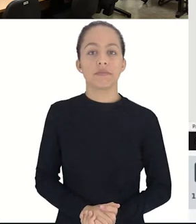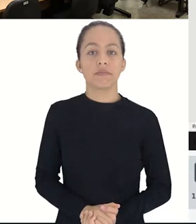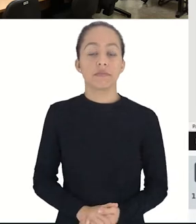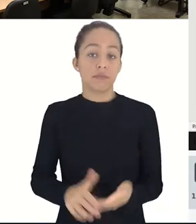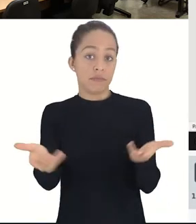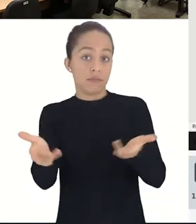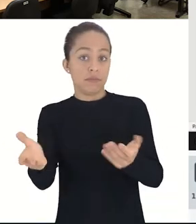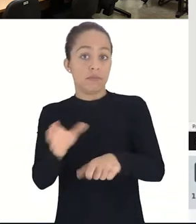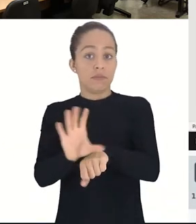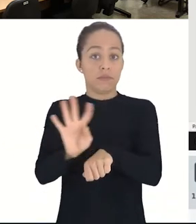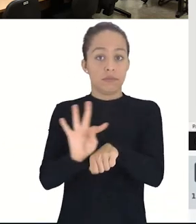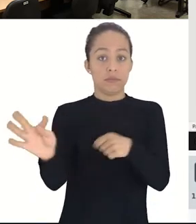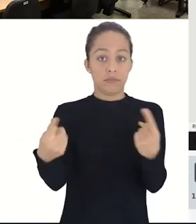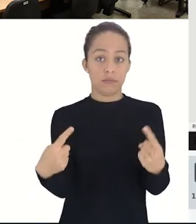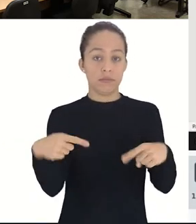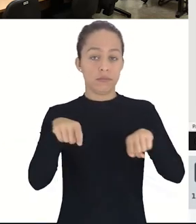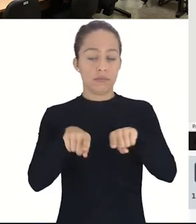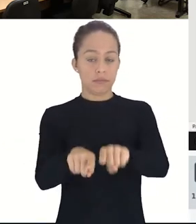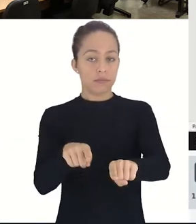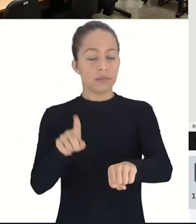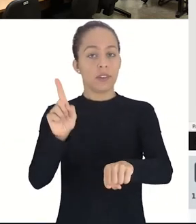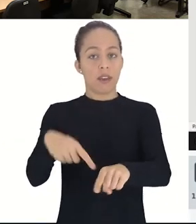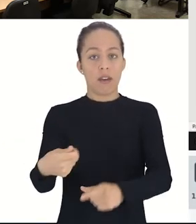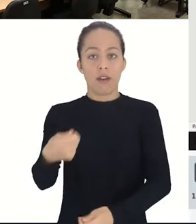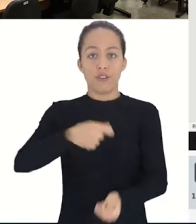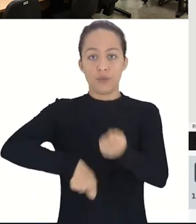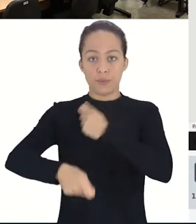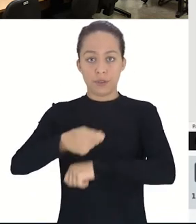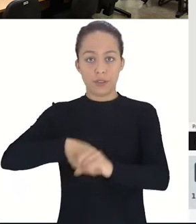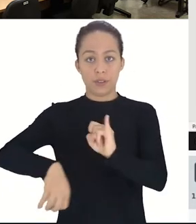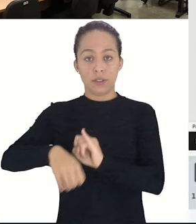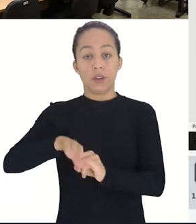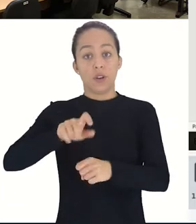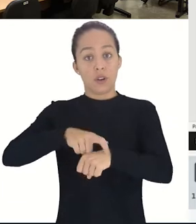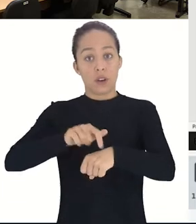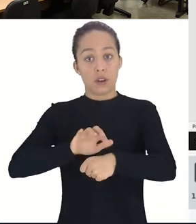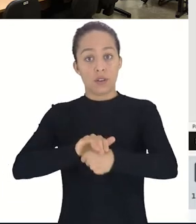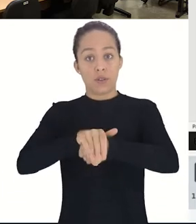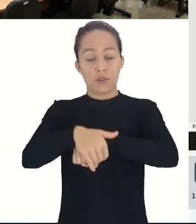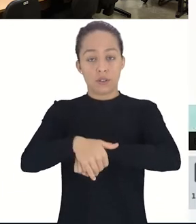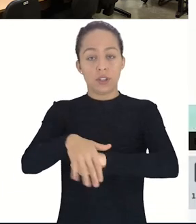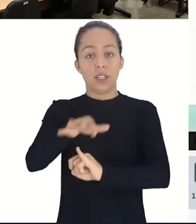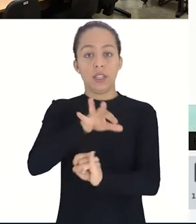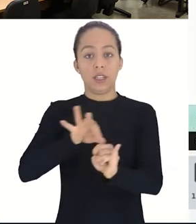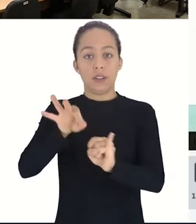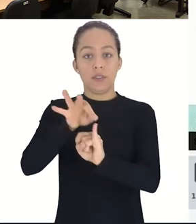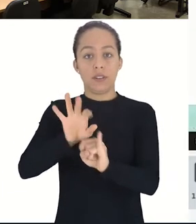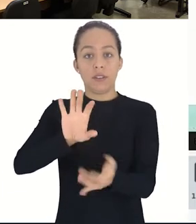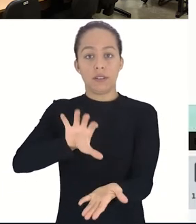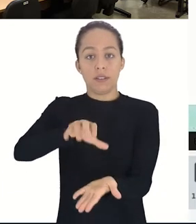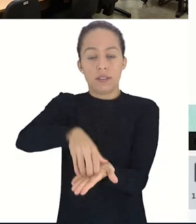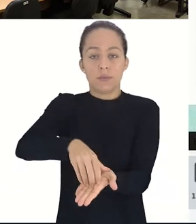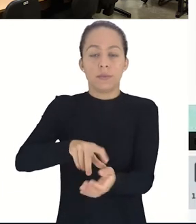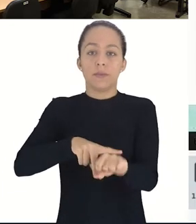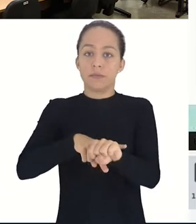Então, agora, curso técnico concomitante em administração noturno do campus Guarapari.